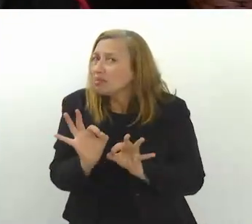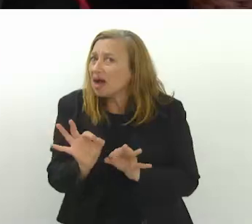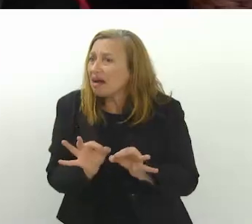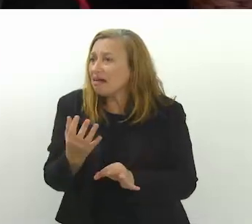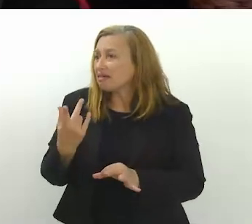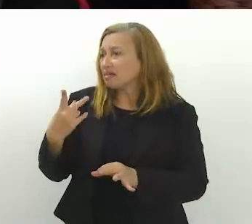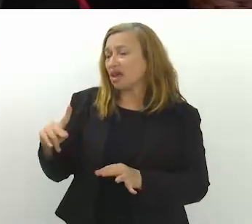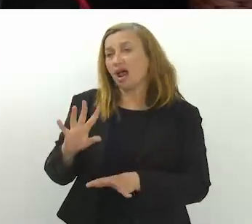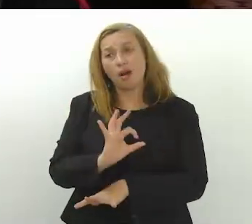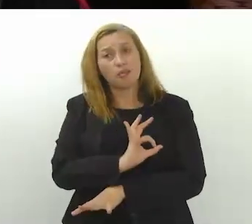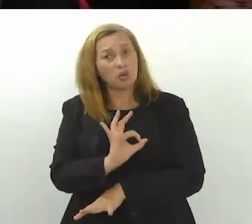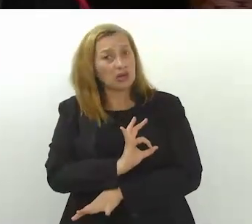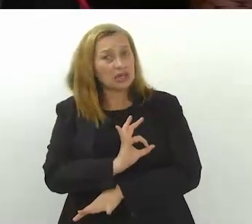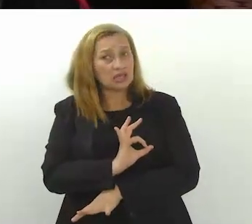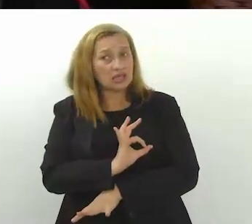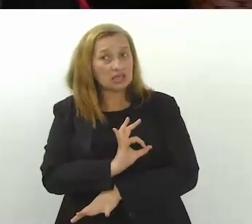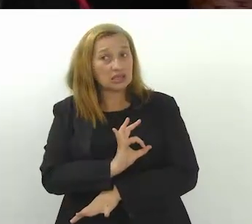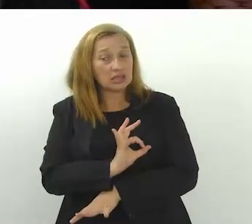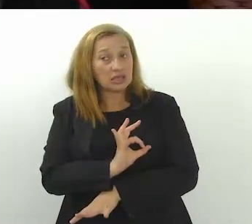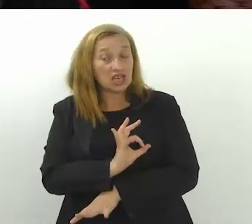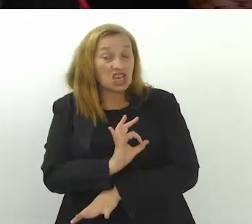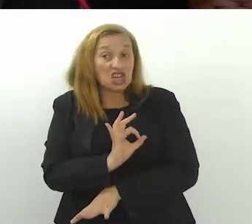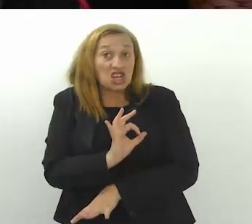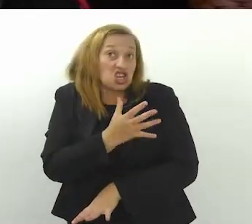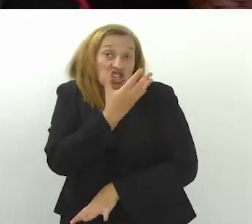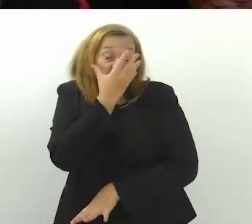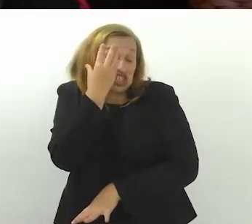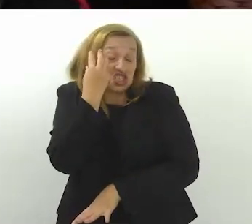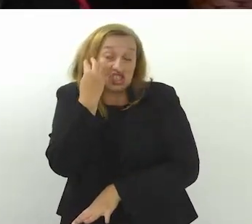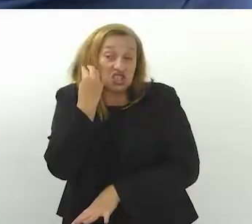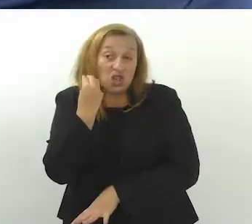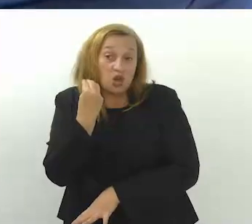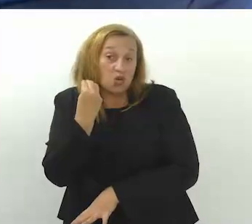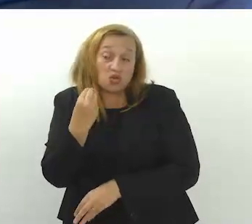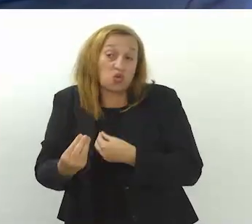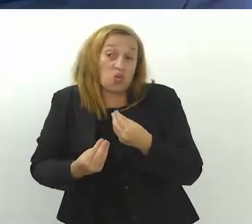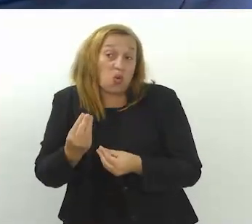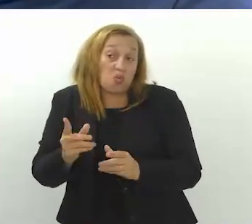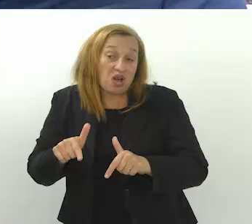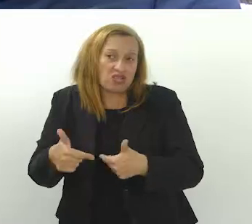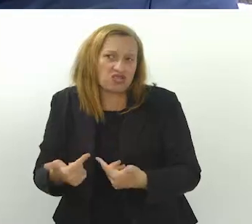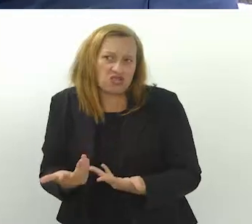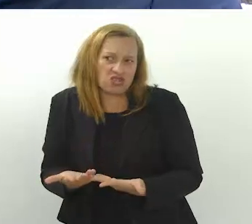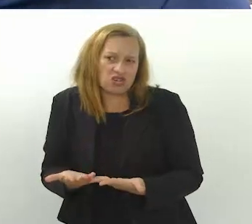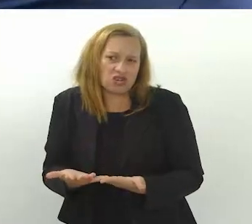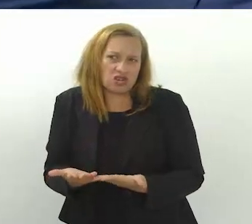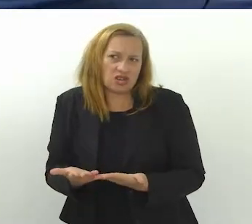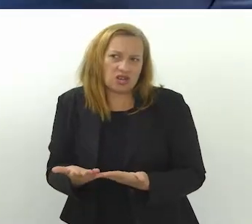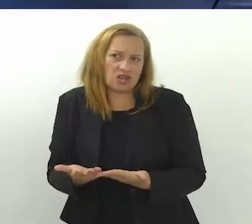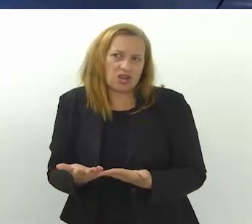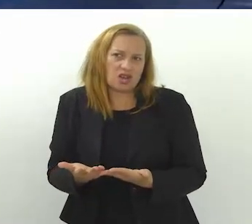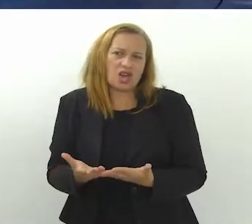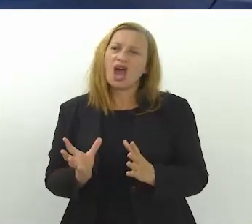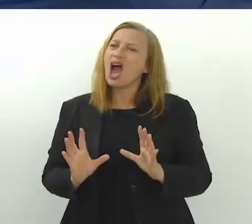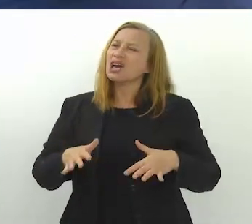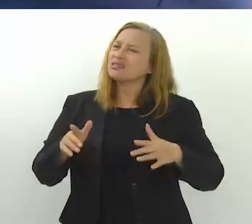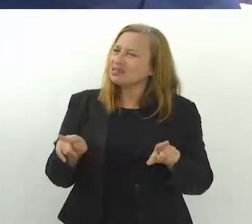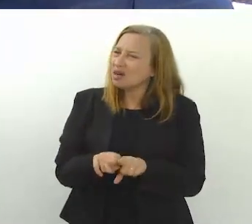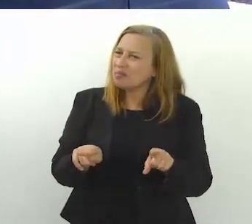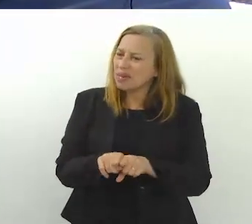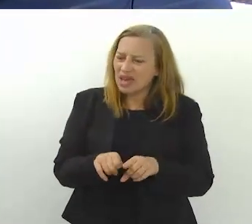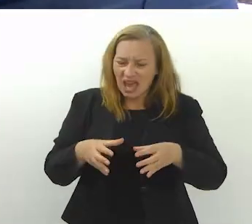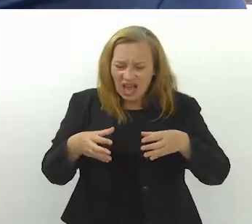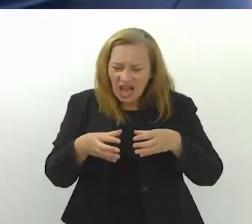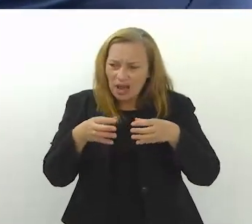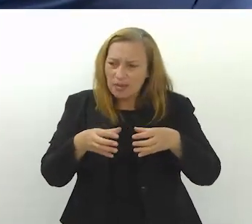por eles. A polícia que se esqueceu, né, de poder fazer isso. Como também a cabeça de porco entrou